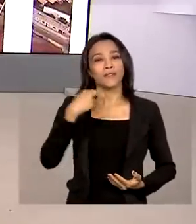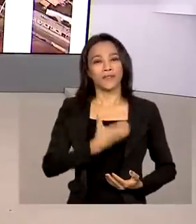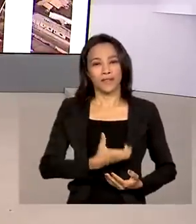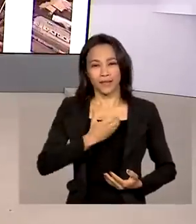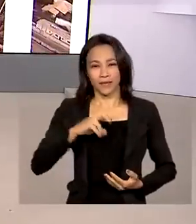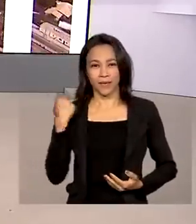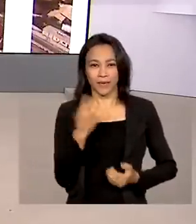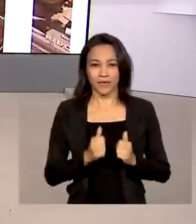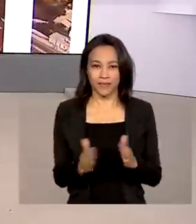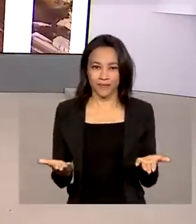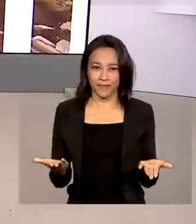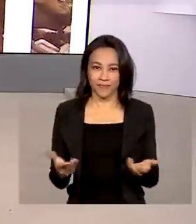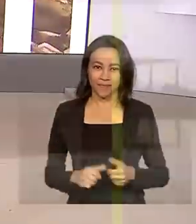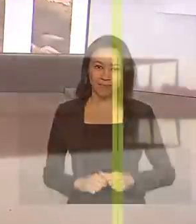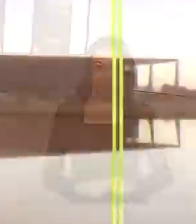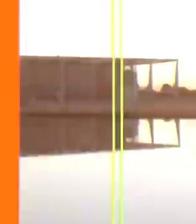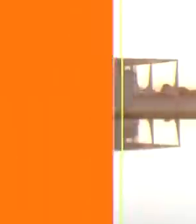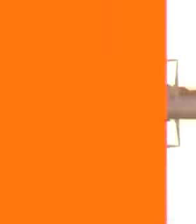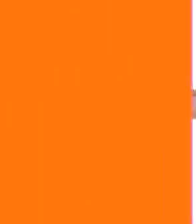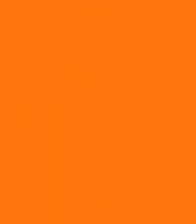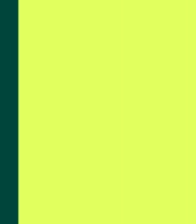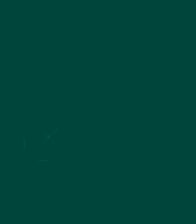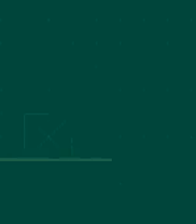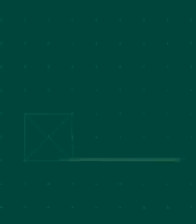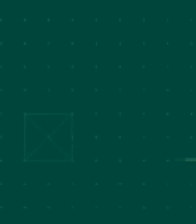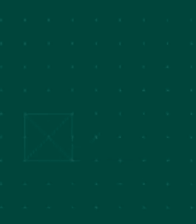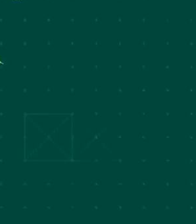Dia já está no ar.